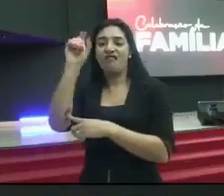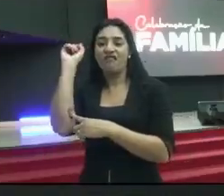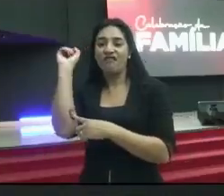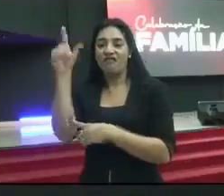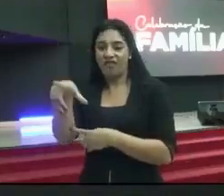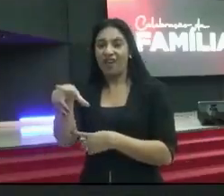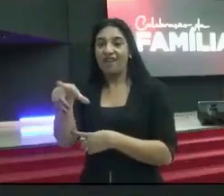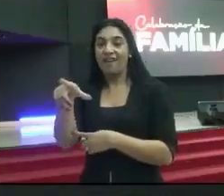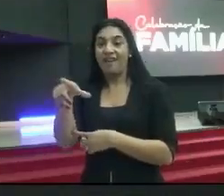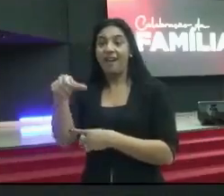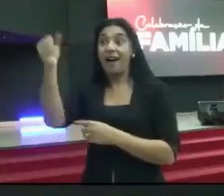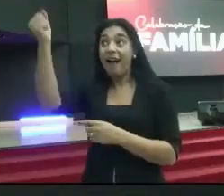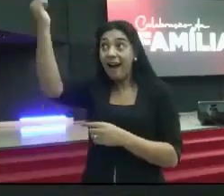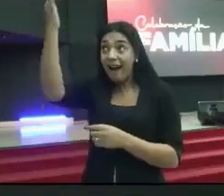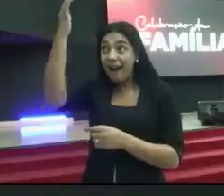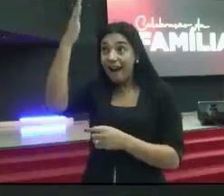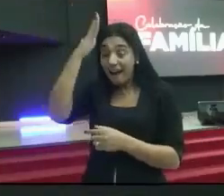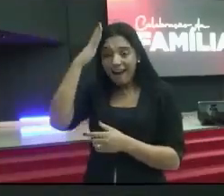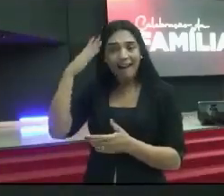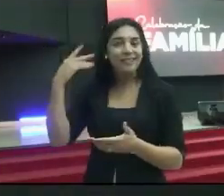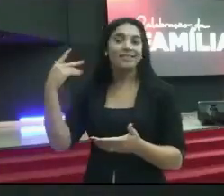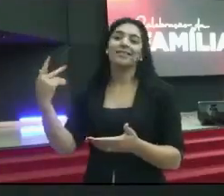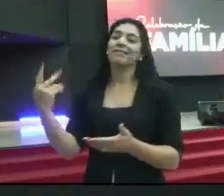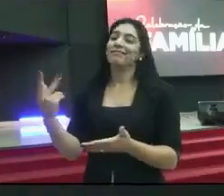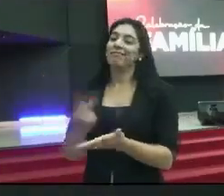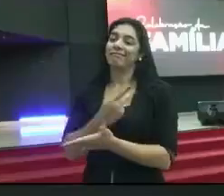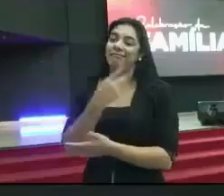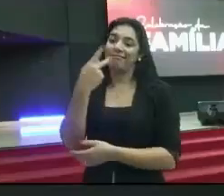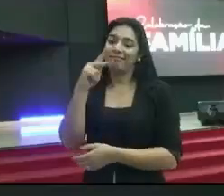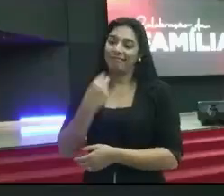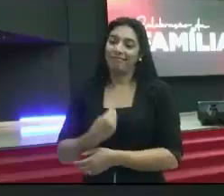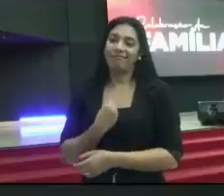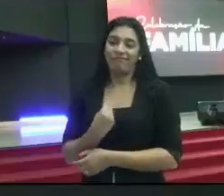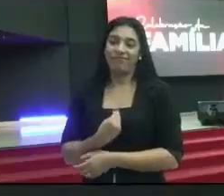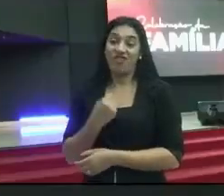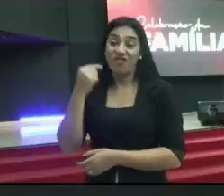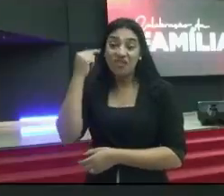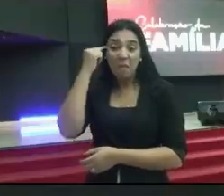A graça está mais perto de você do que você pensa.